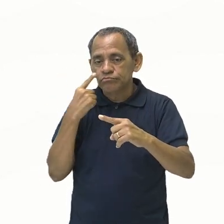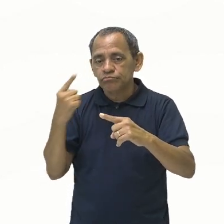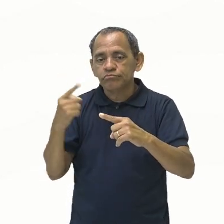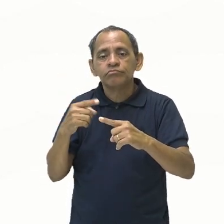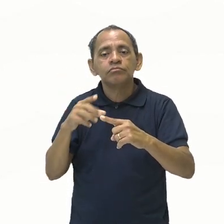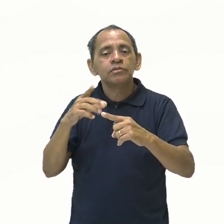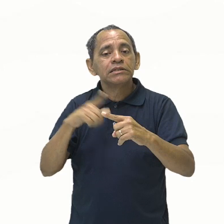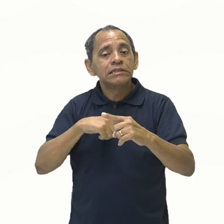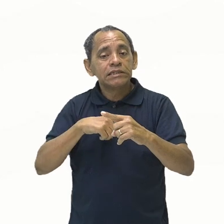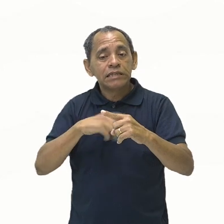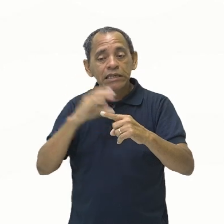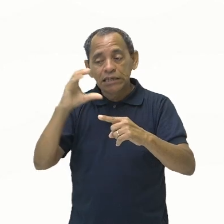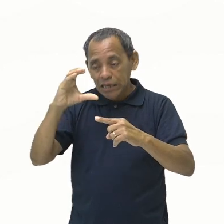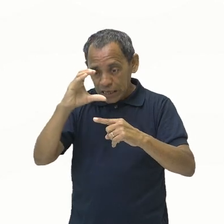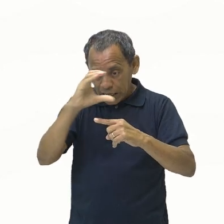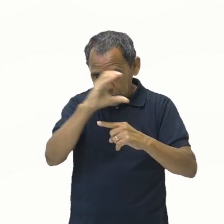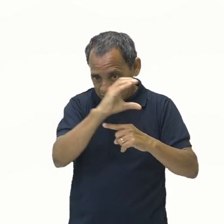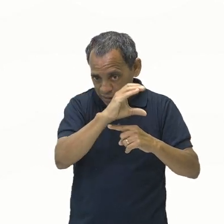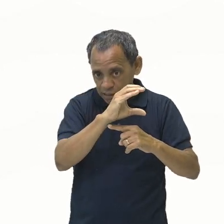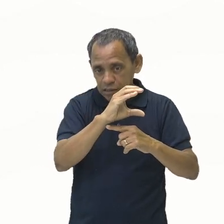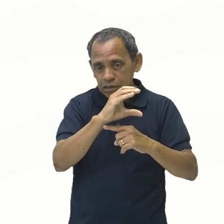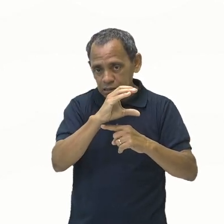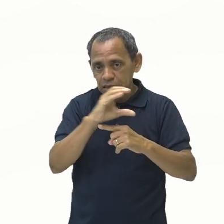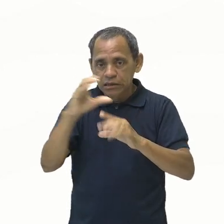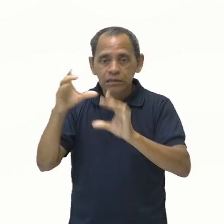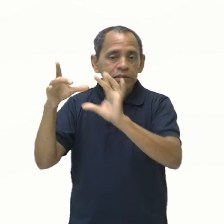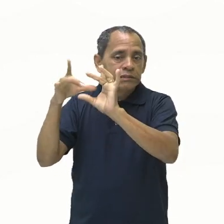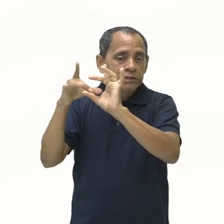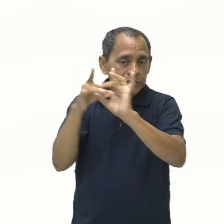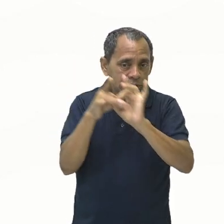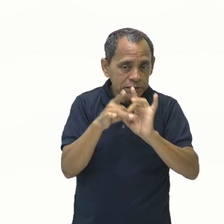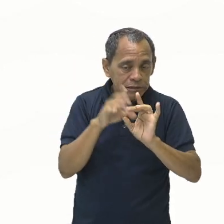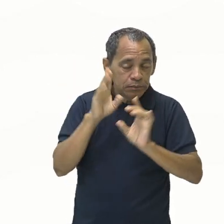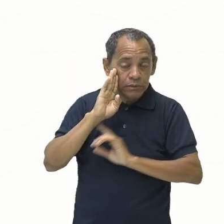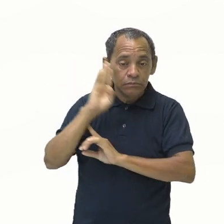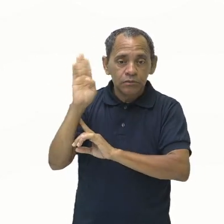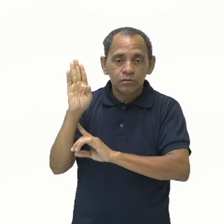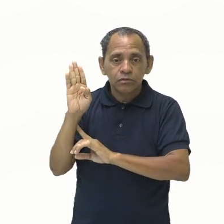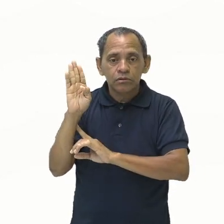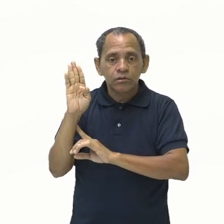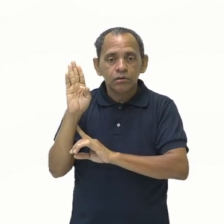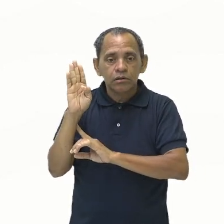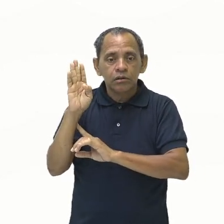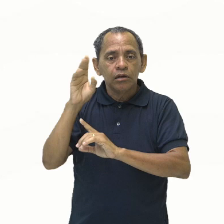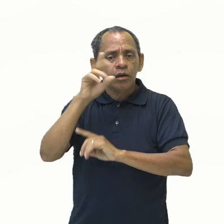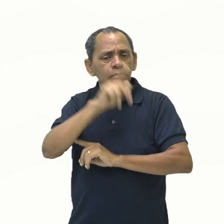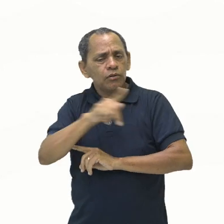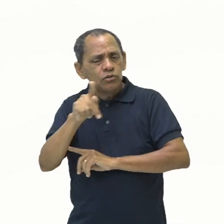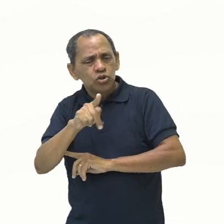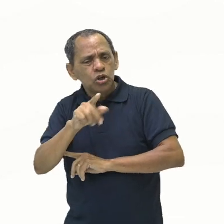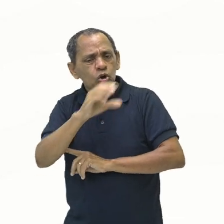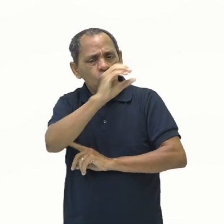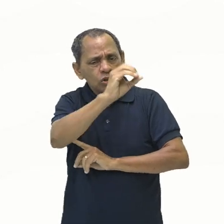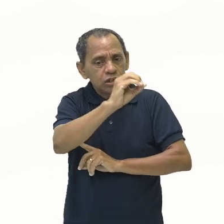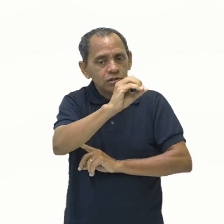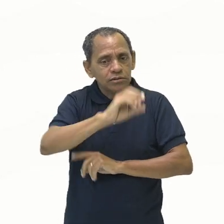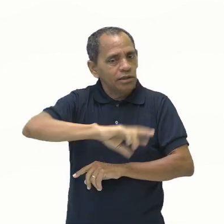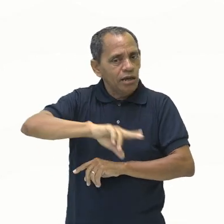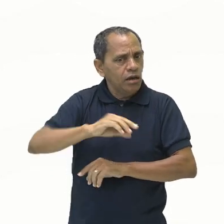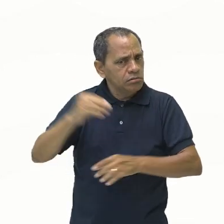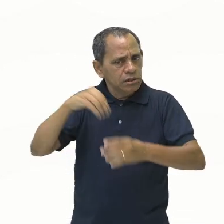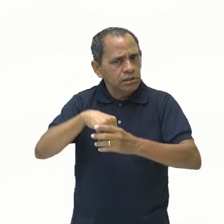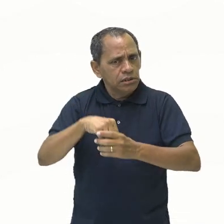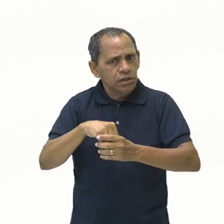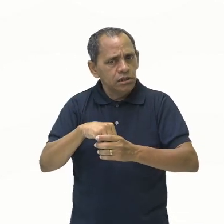tem carbono na cadeia principal. Professor, e esse oxigênio? Ele não está fazendo parte da cadeia principal.